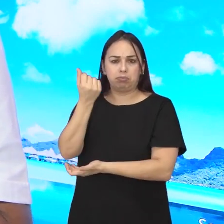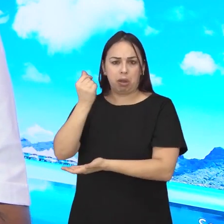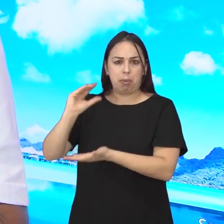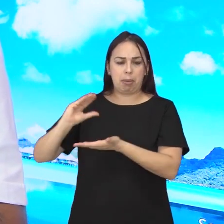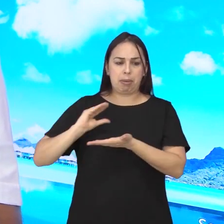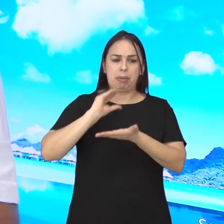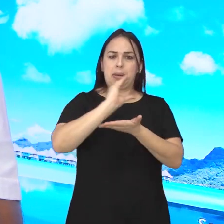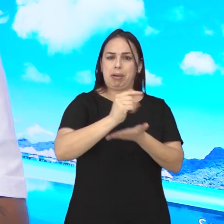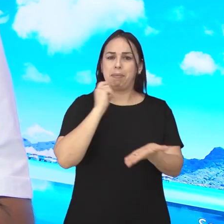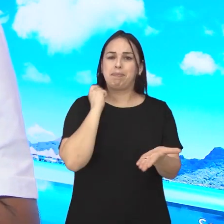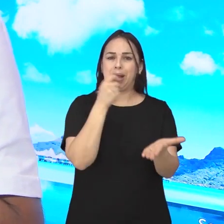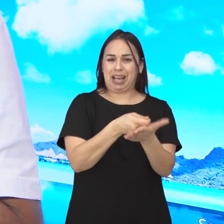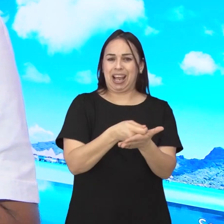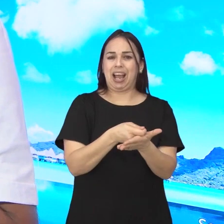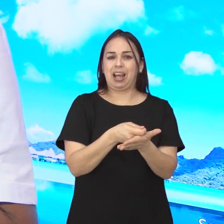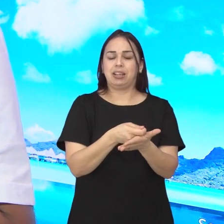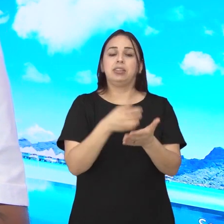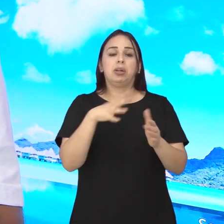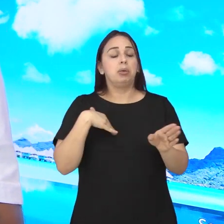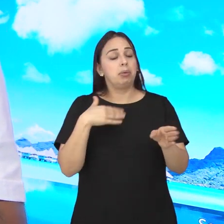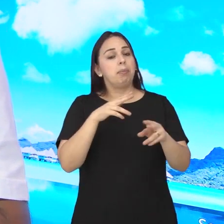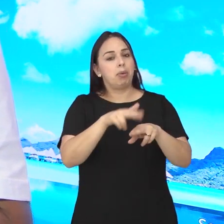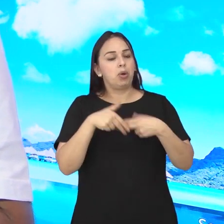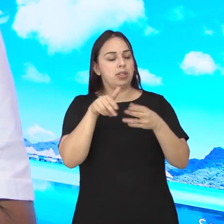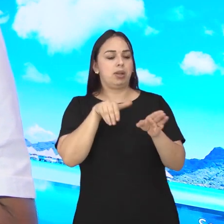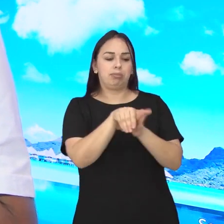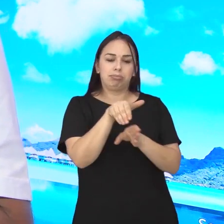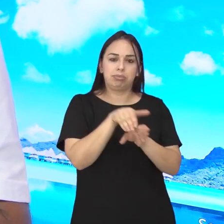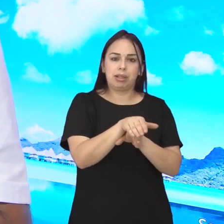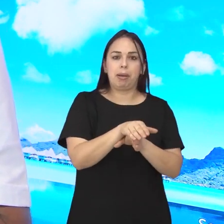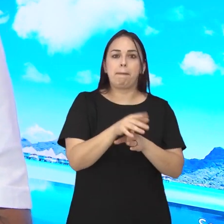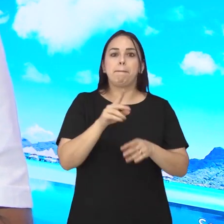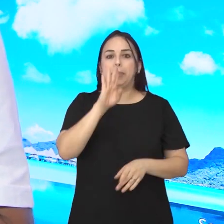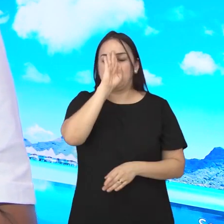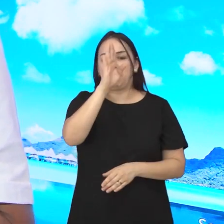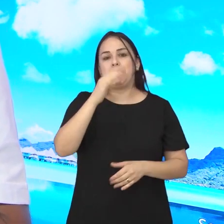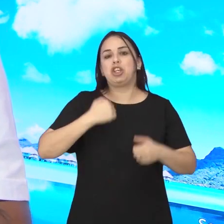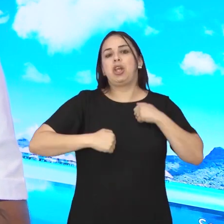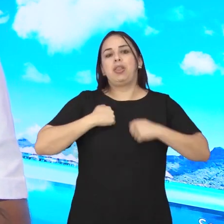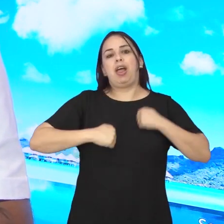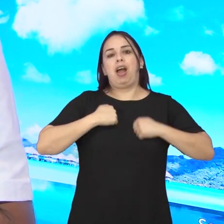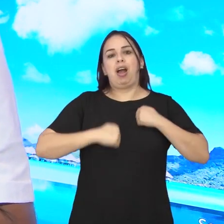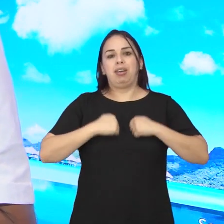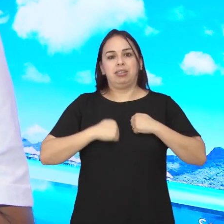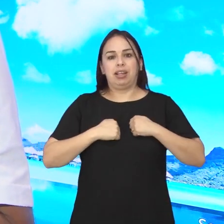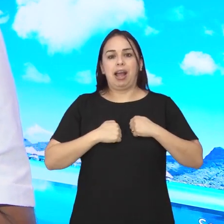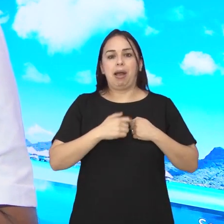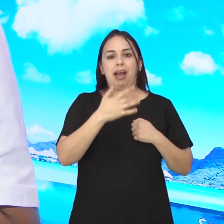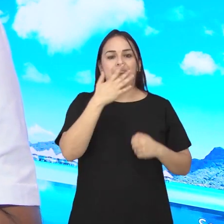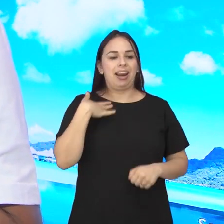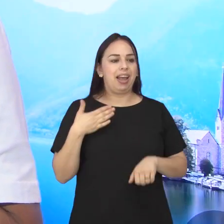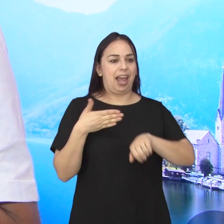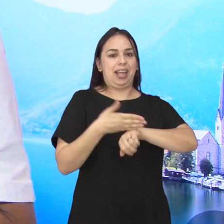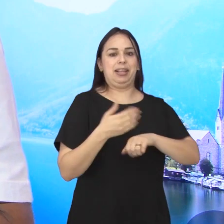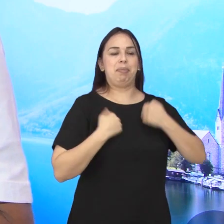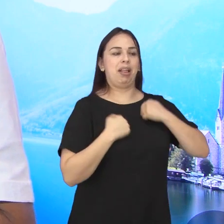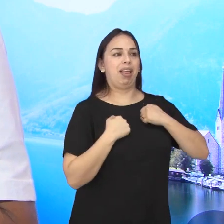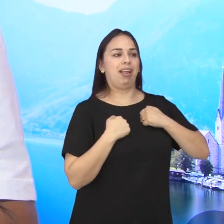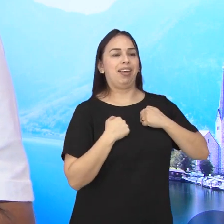manter o nosso dia a dia. Então a gente orienta bastante eles, principalmente no banho, né? Porque a criança entra no banho e não quer sair do banho.